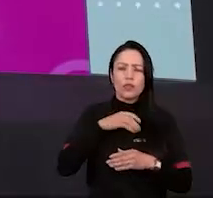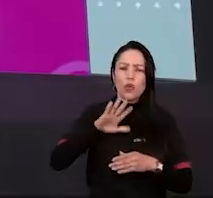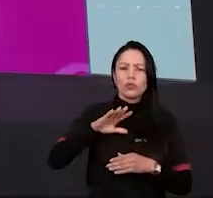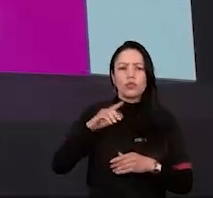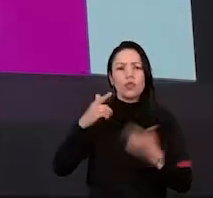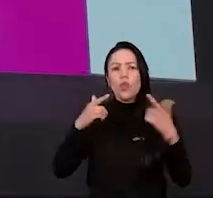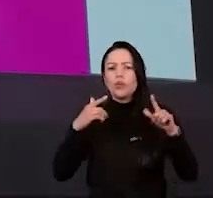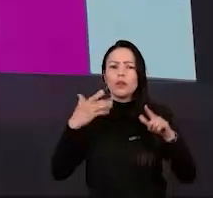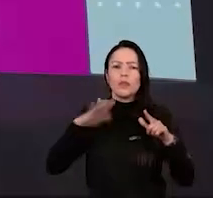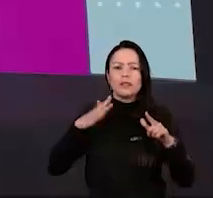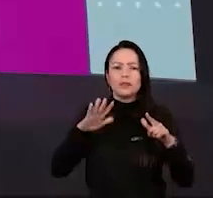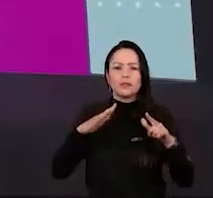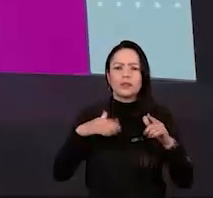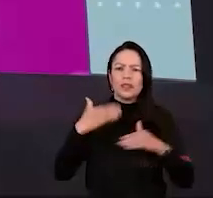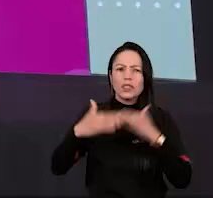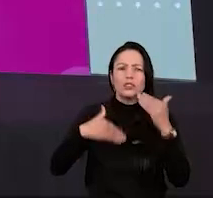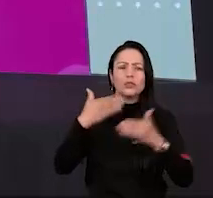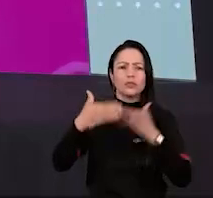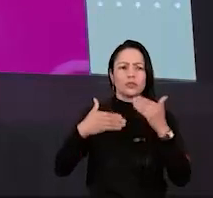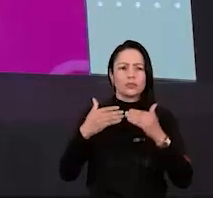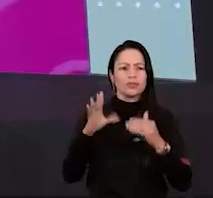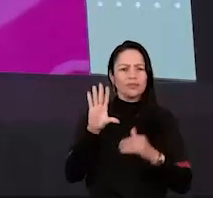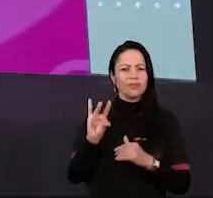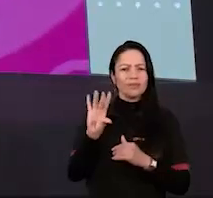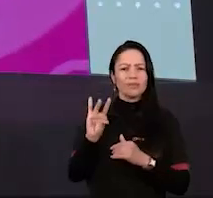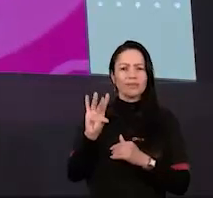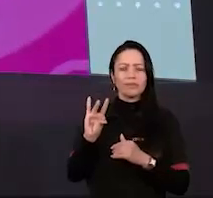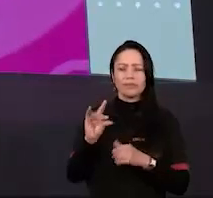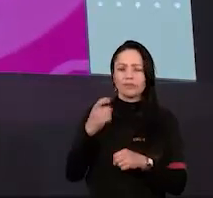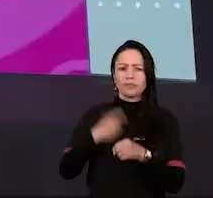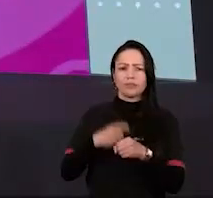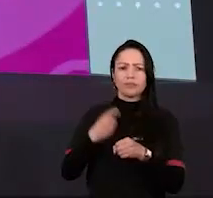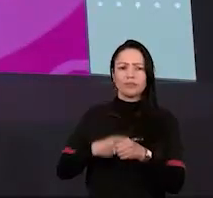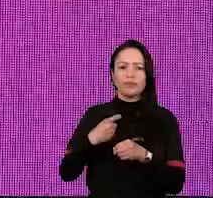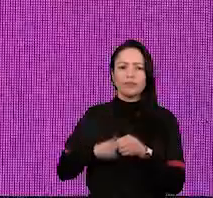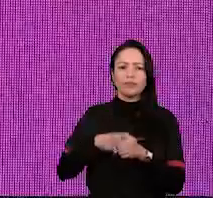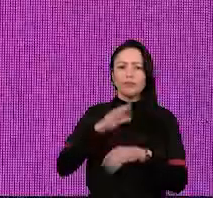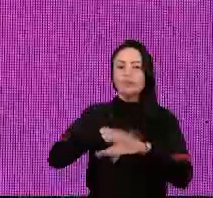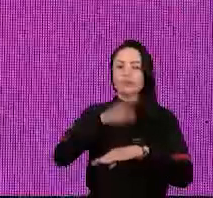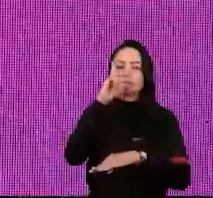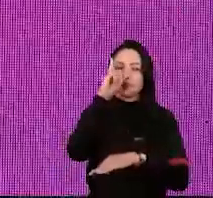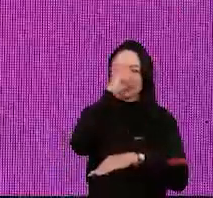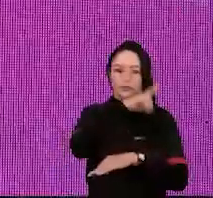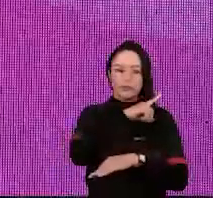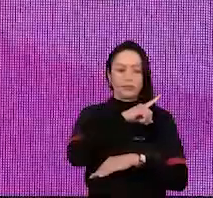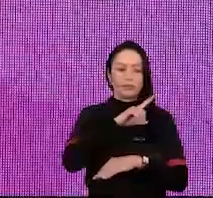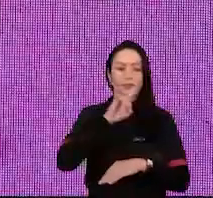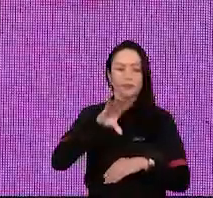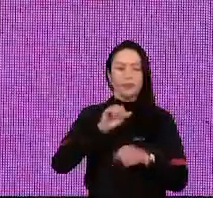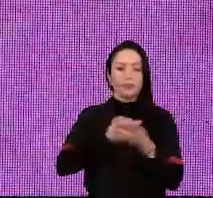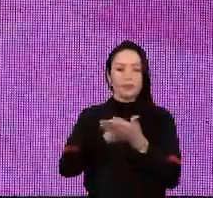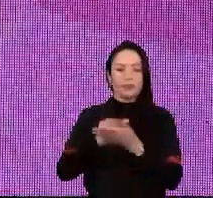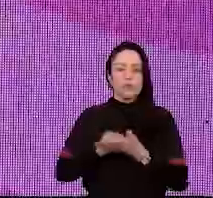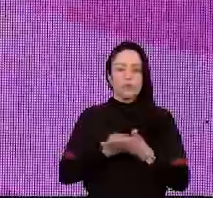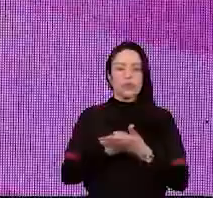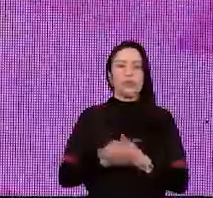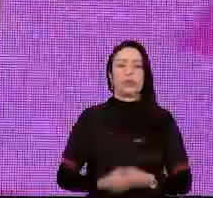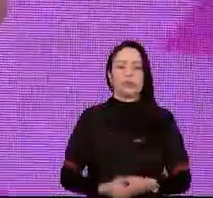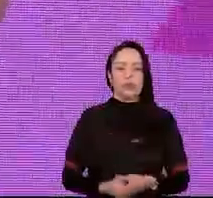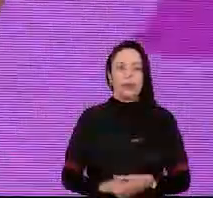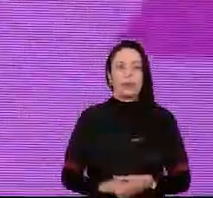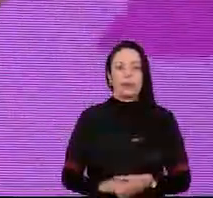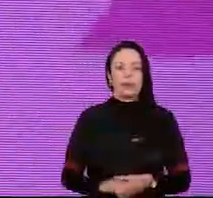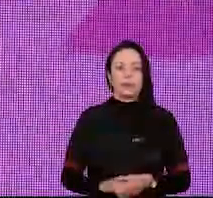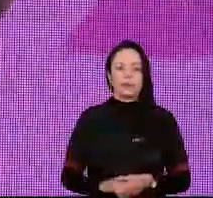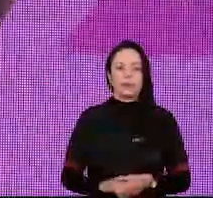ele meio que cola, ele vira tipo um cimento seco. E você tem mais dificuldade de descolar só pela lavagem e turbilhonamento.